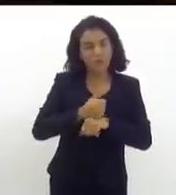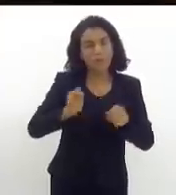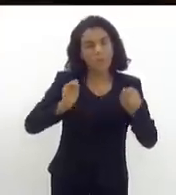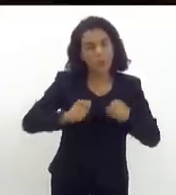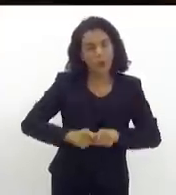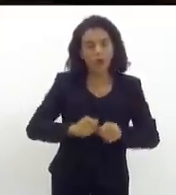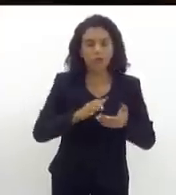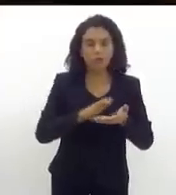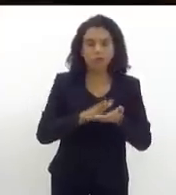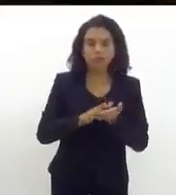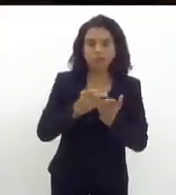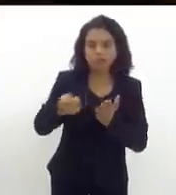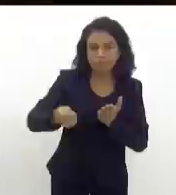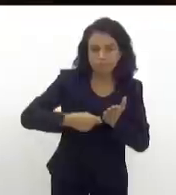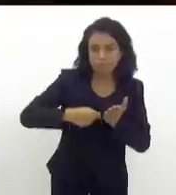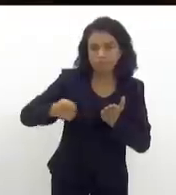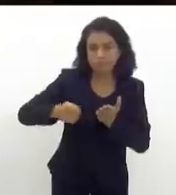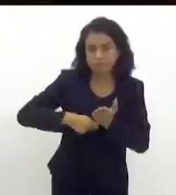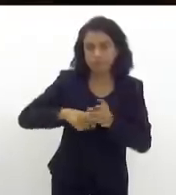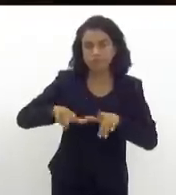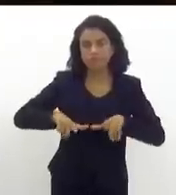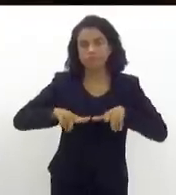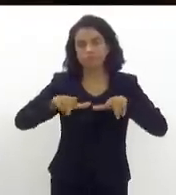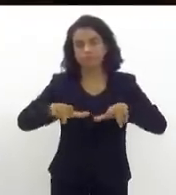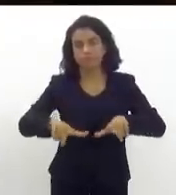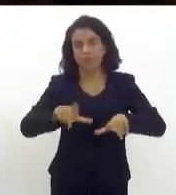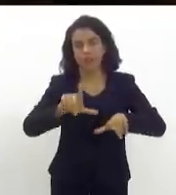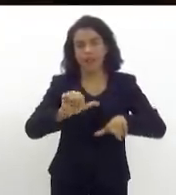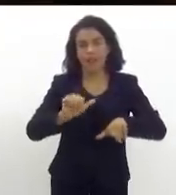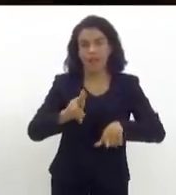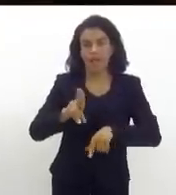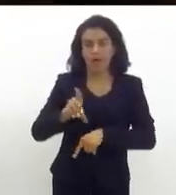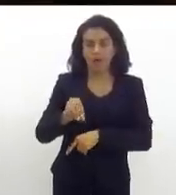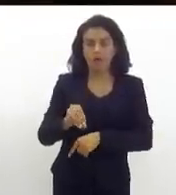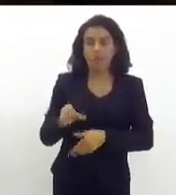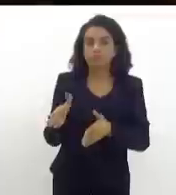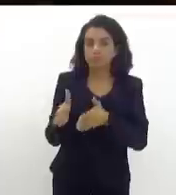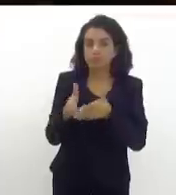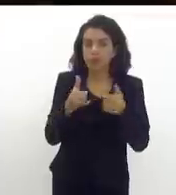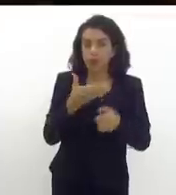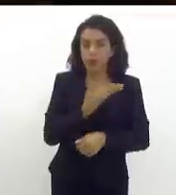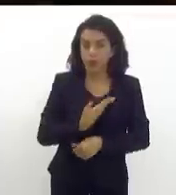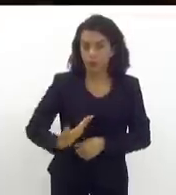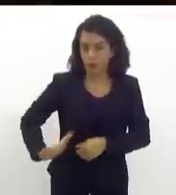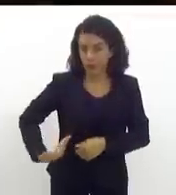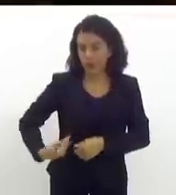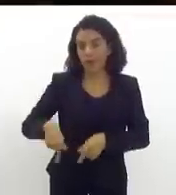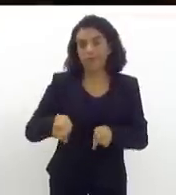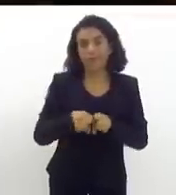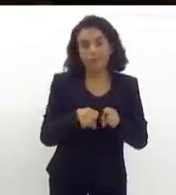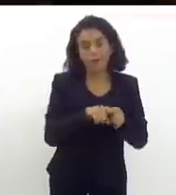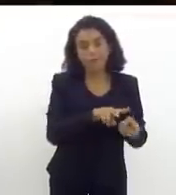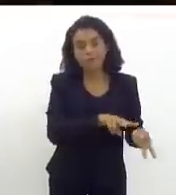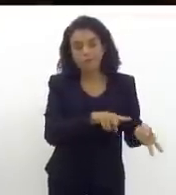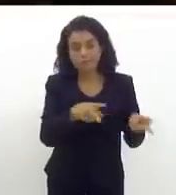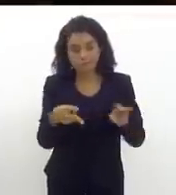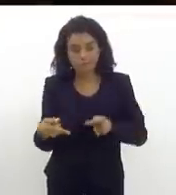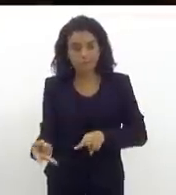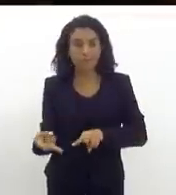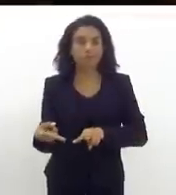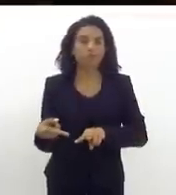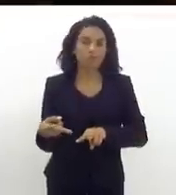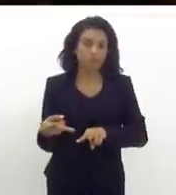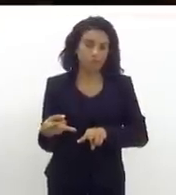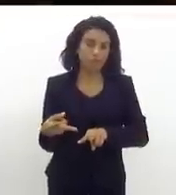emitir esse laudo e solicitar que o governo do estado transfira isso através